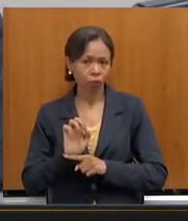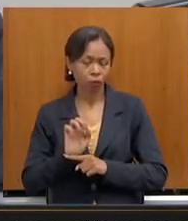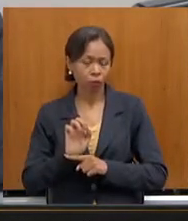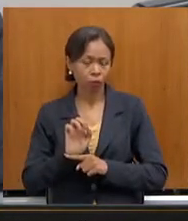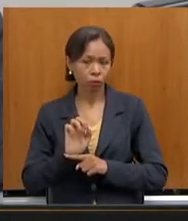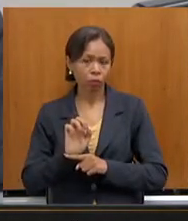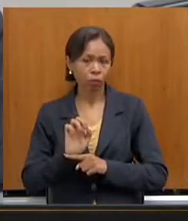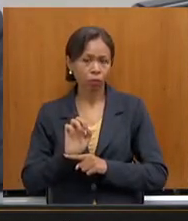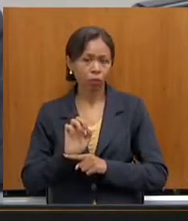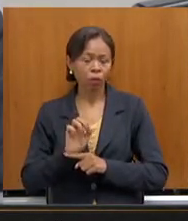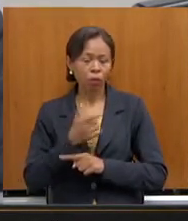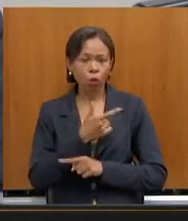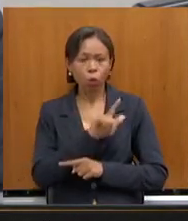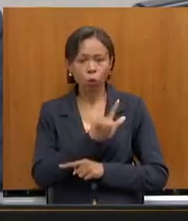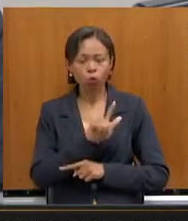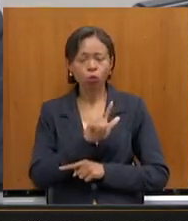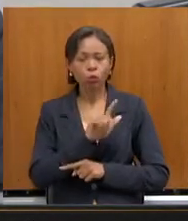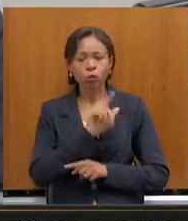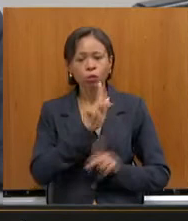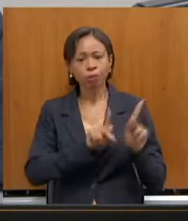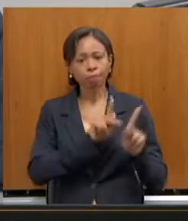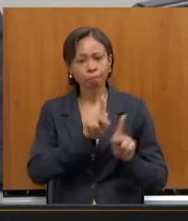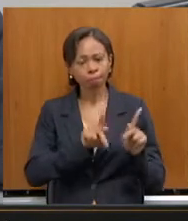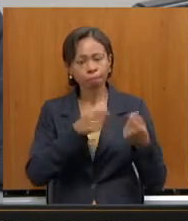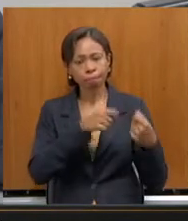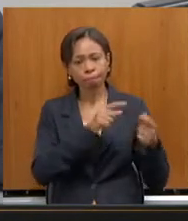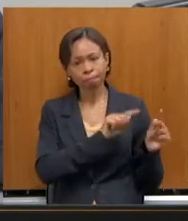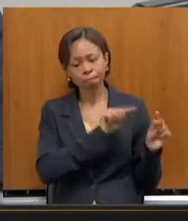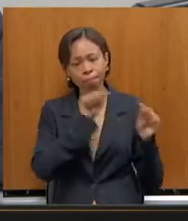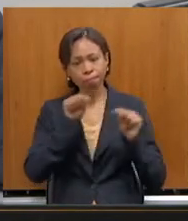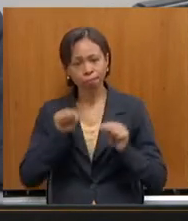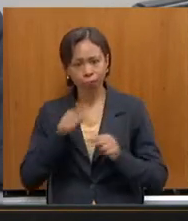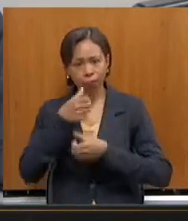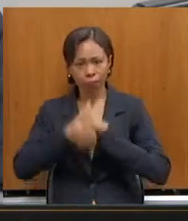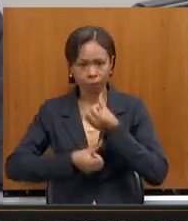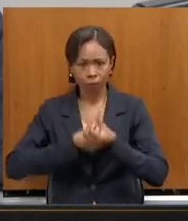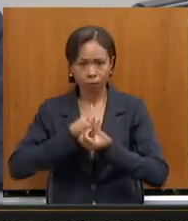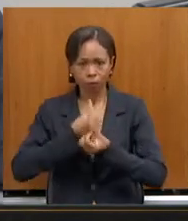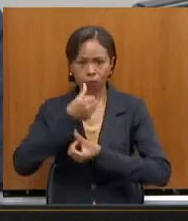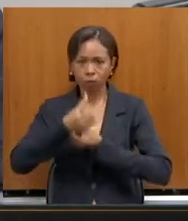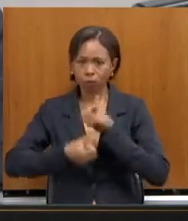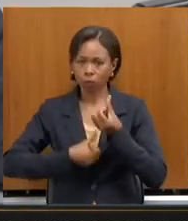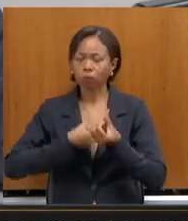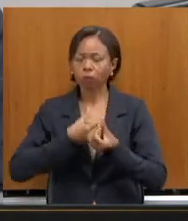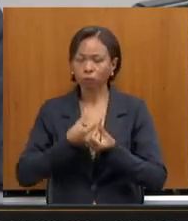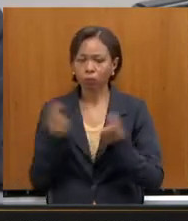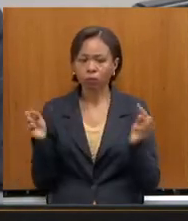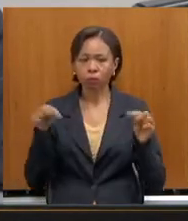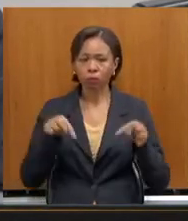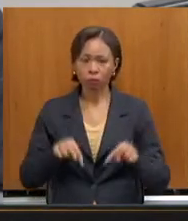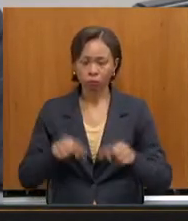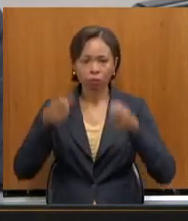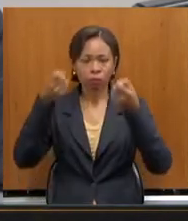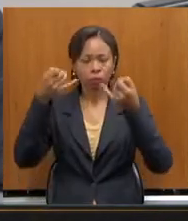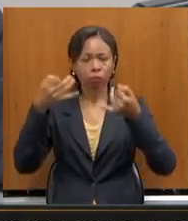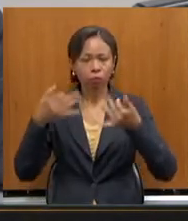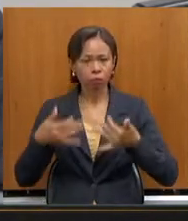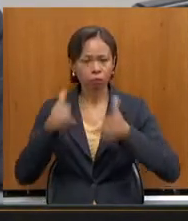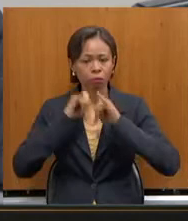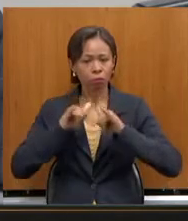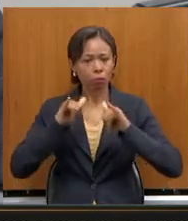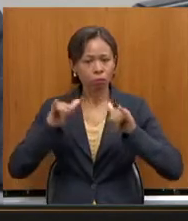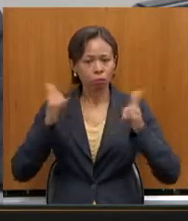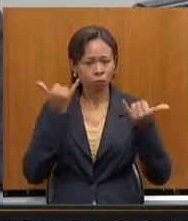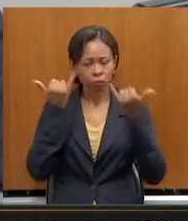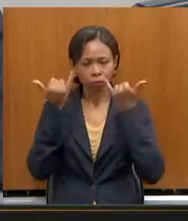direta e indireta devem comparecer semestralmente as reuniões da Comissão da Assembleia para prestar informações sobre a